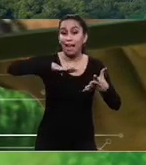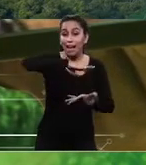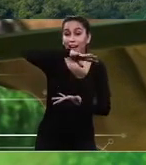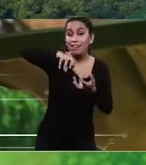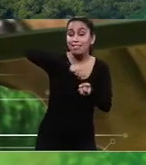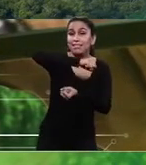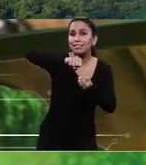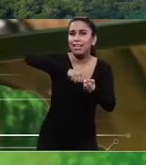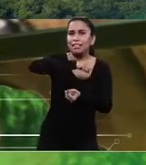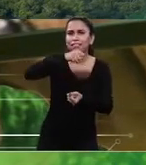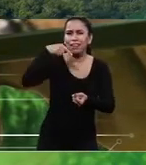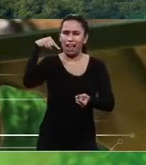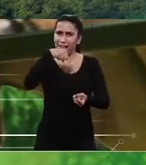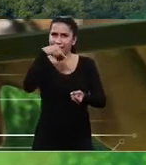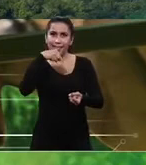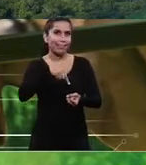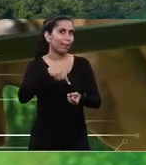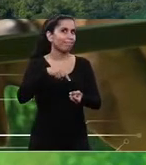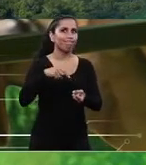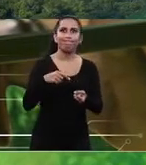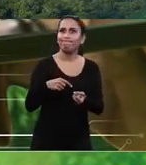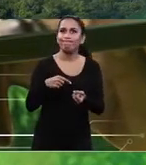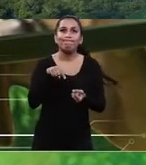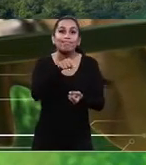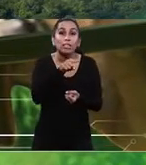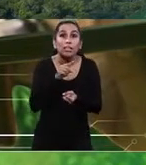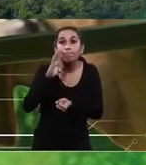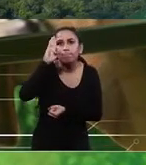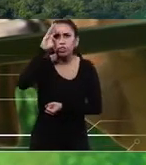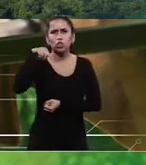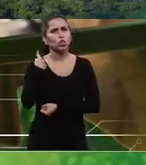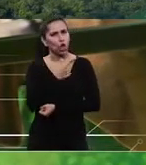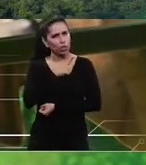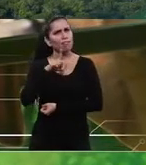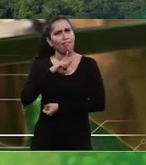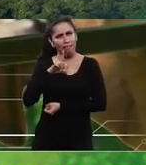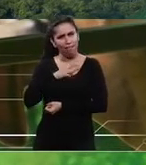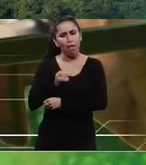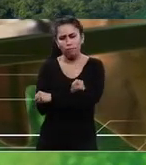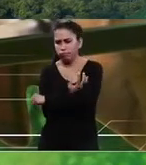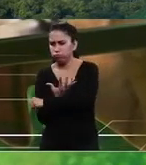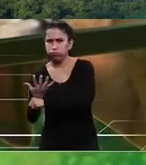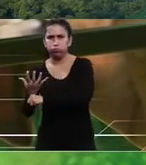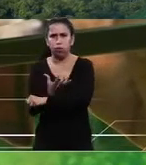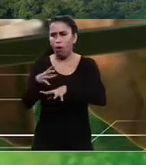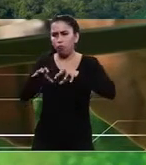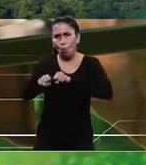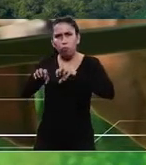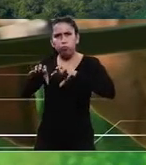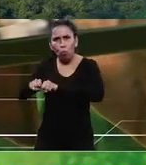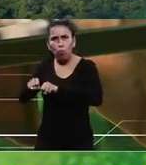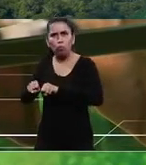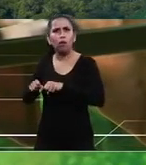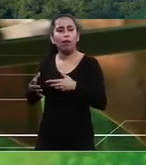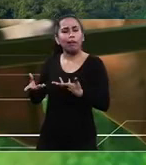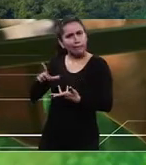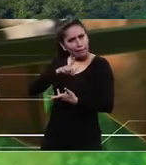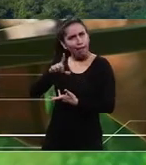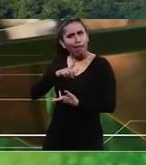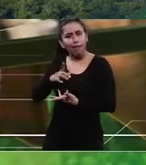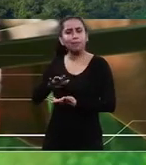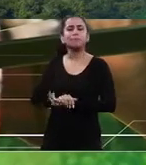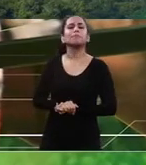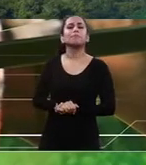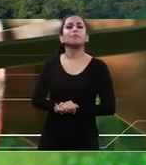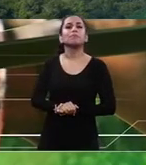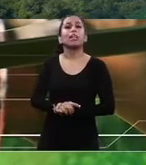Sustentabilidade é uma palavra-chave. Nós temos uma plantação de açaí na diagonal direita superior da foto e, ao mesmo